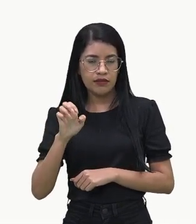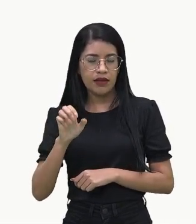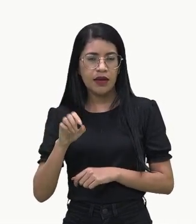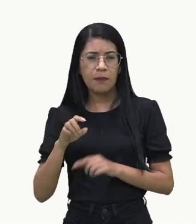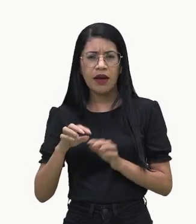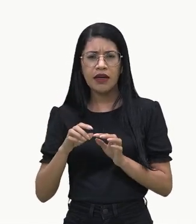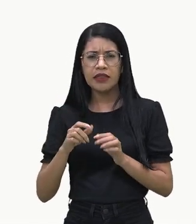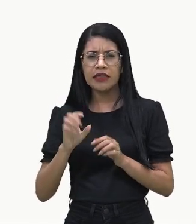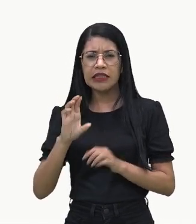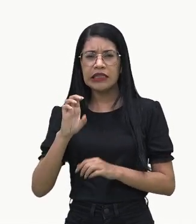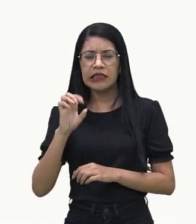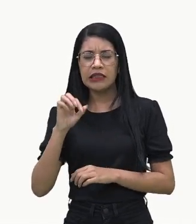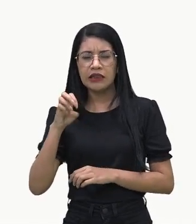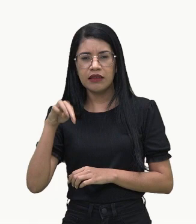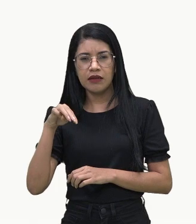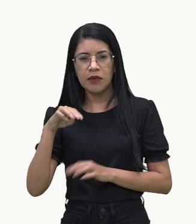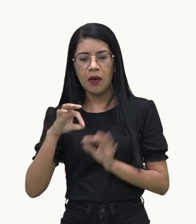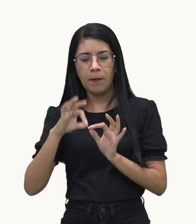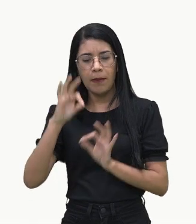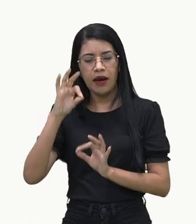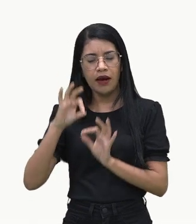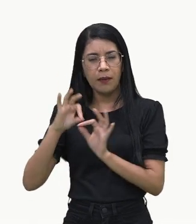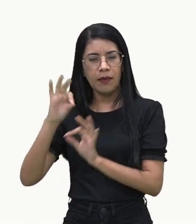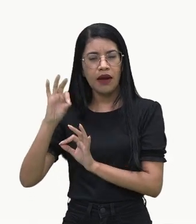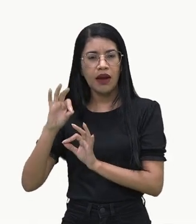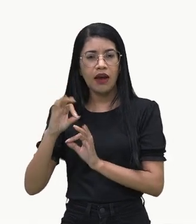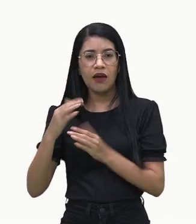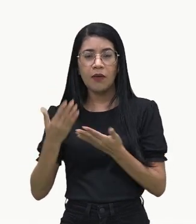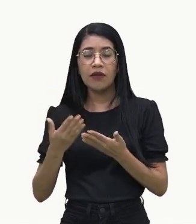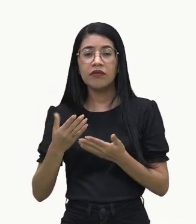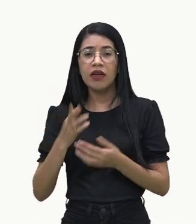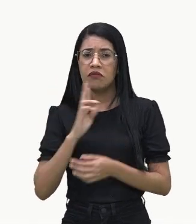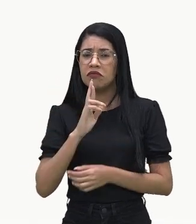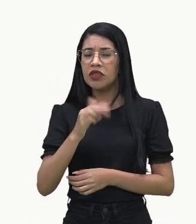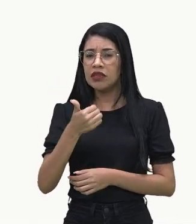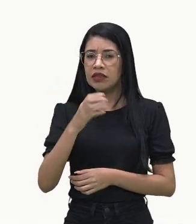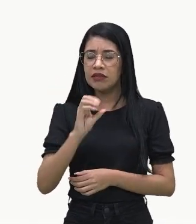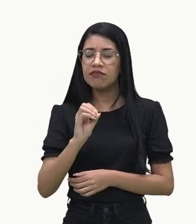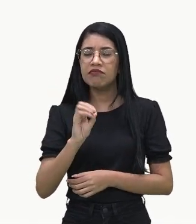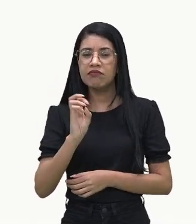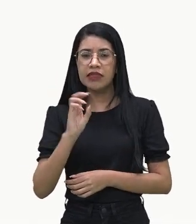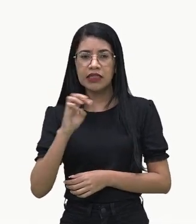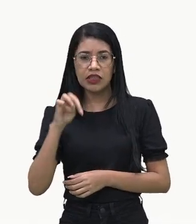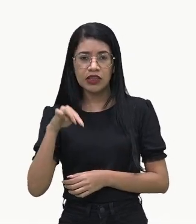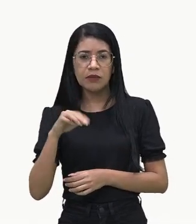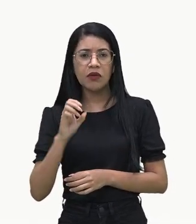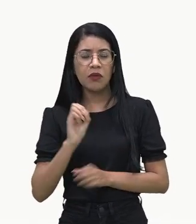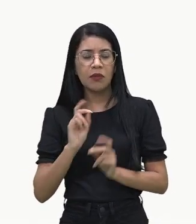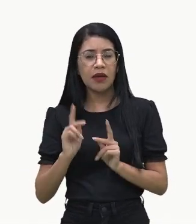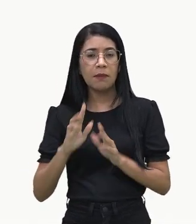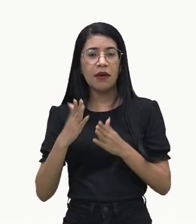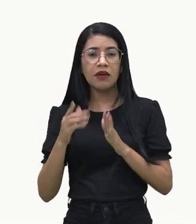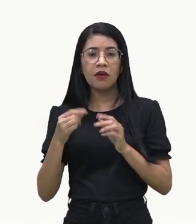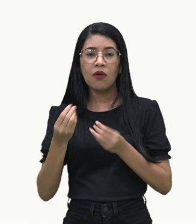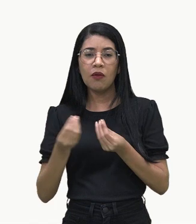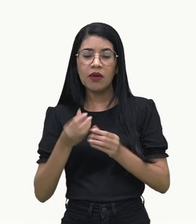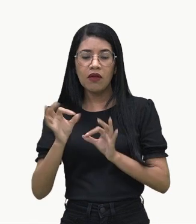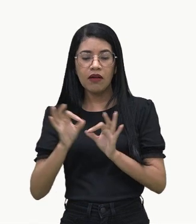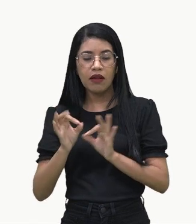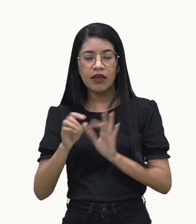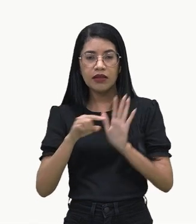quantos centímetros? Vocês já devem ter dito, professora, 10 centímetros, tranquilo. Mas bora montar essa subtração? Vamos lá